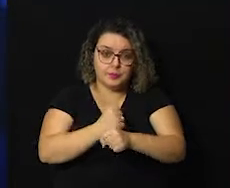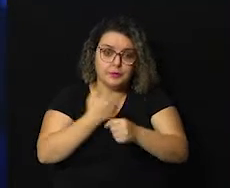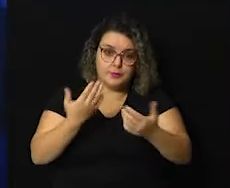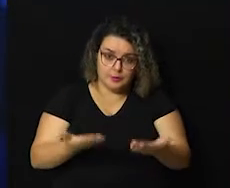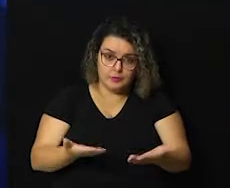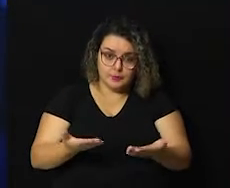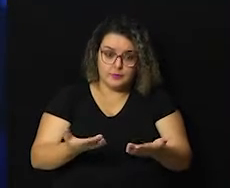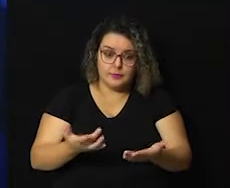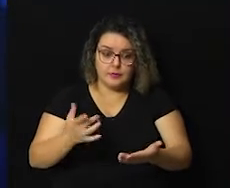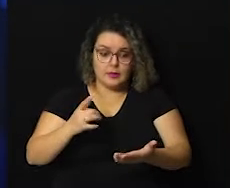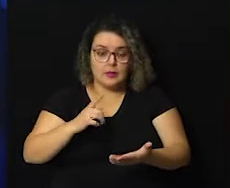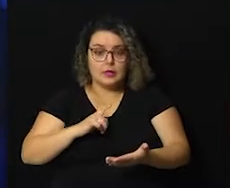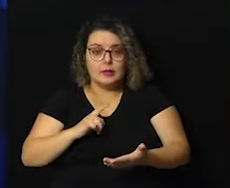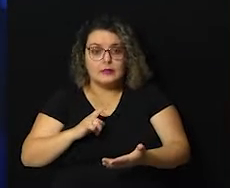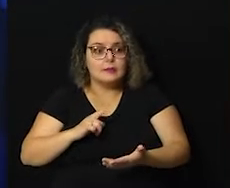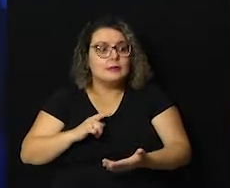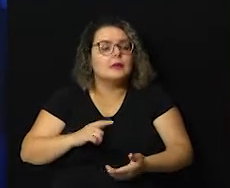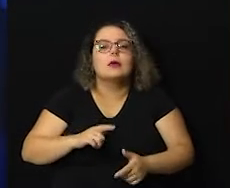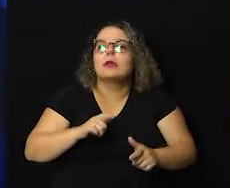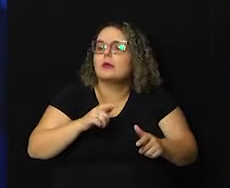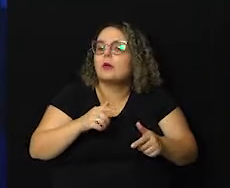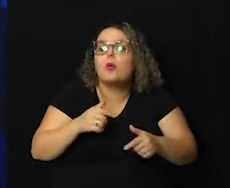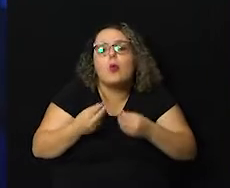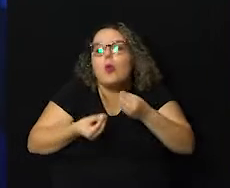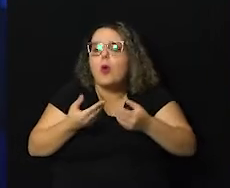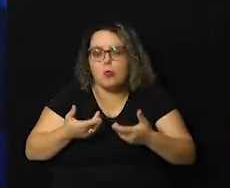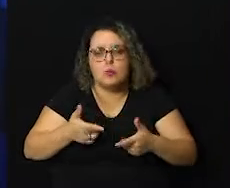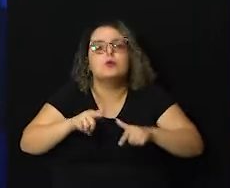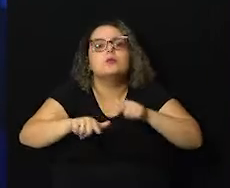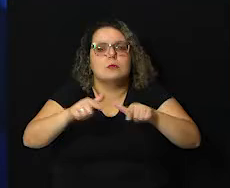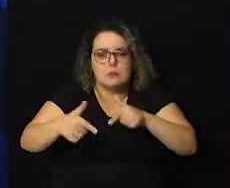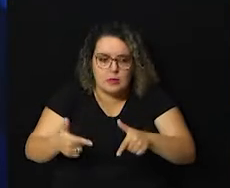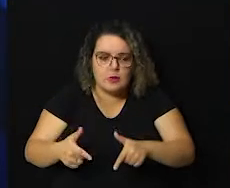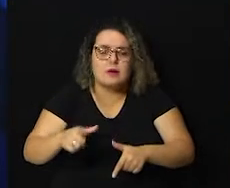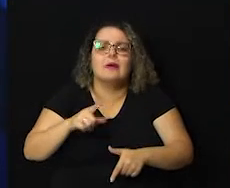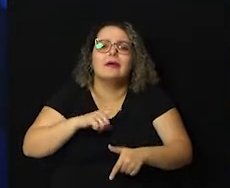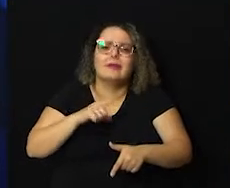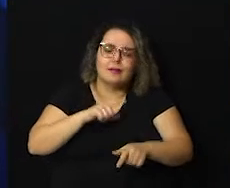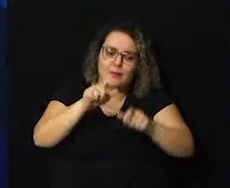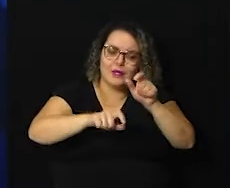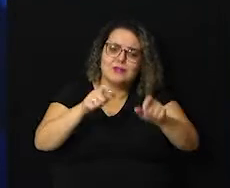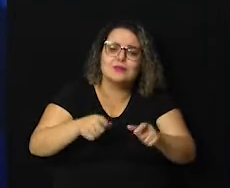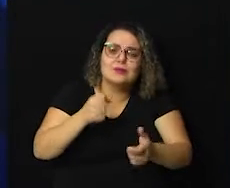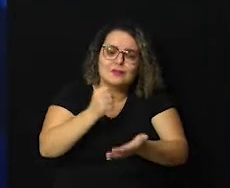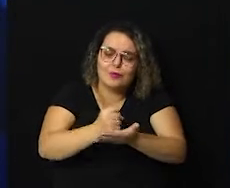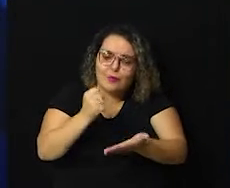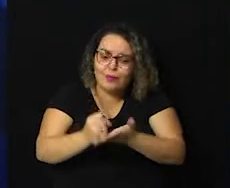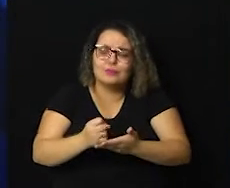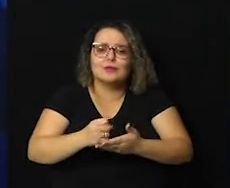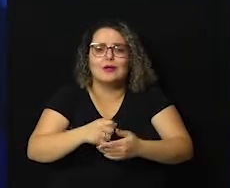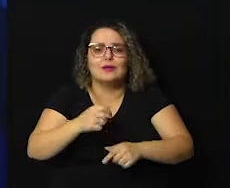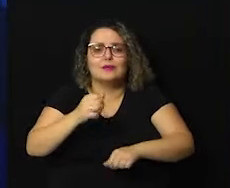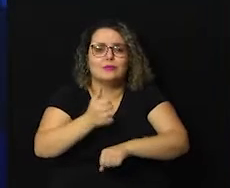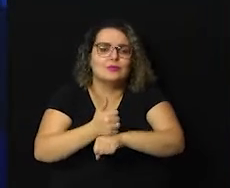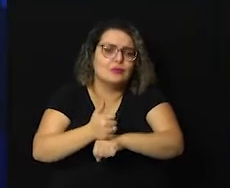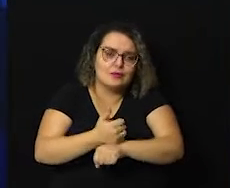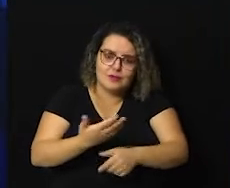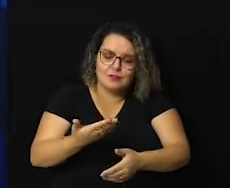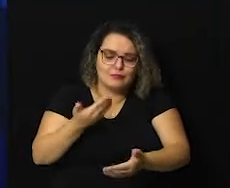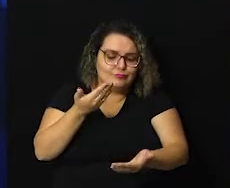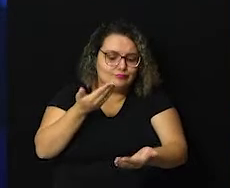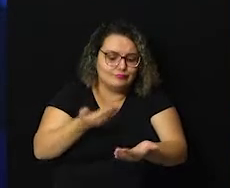reforma e isso quer dizer que tem muito mercado né Tem muita gente se dando mal nesse meio do caminho eu